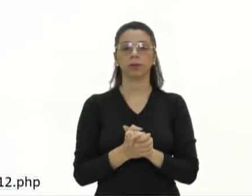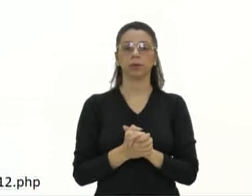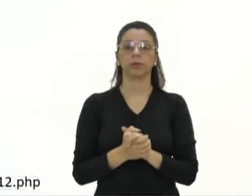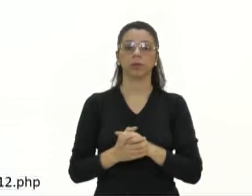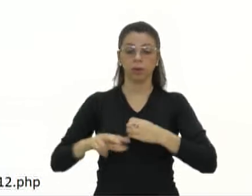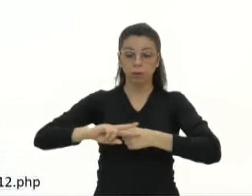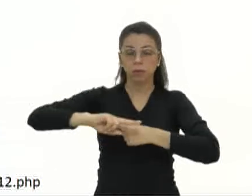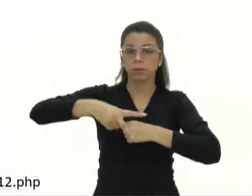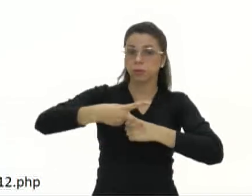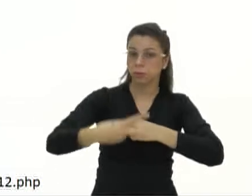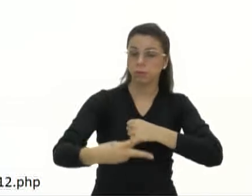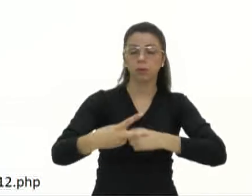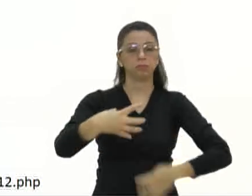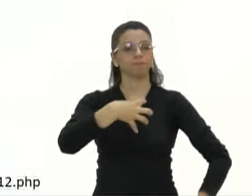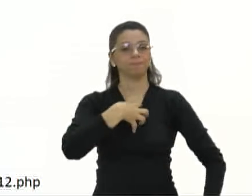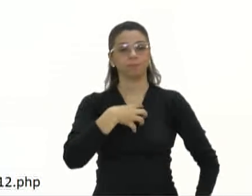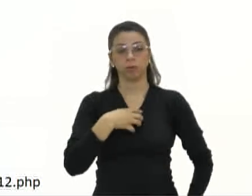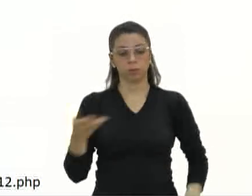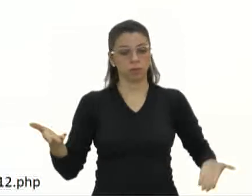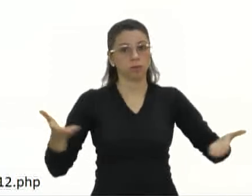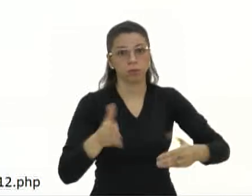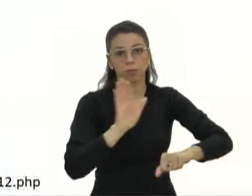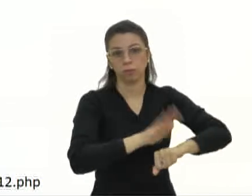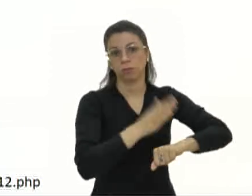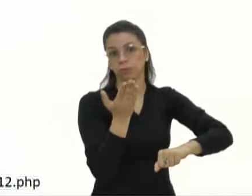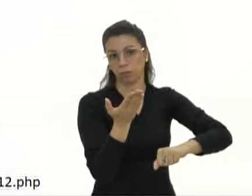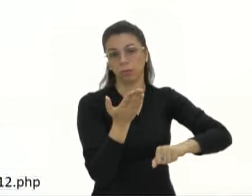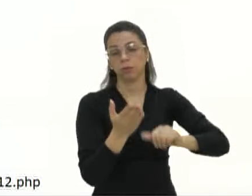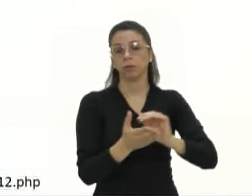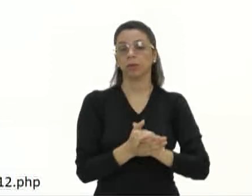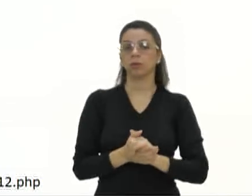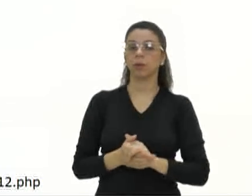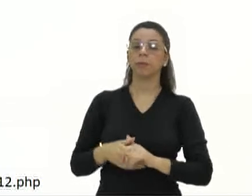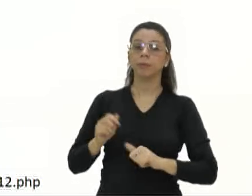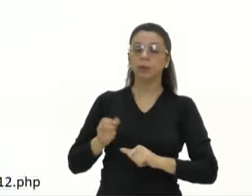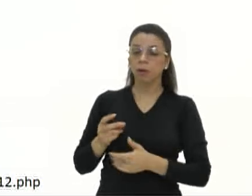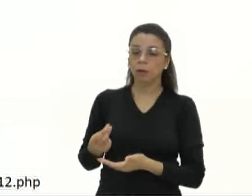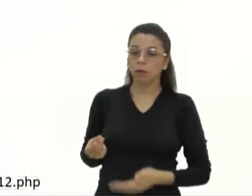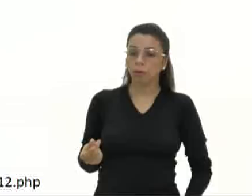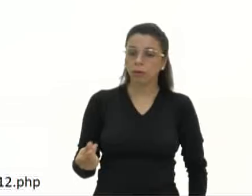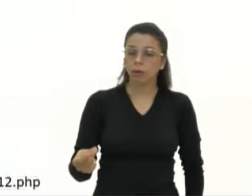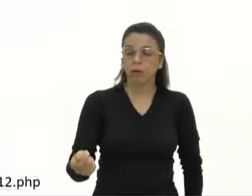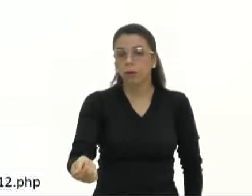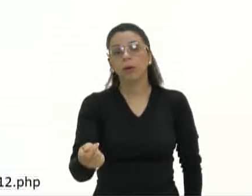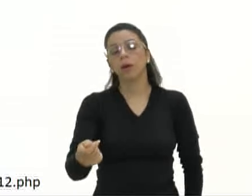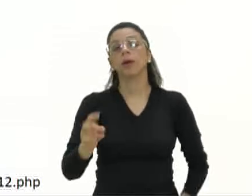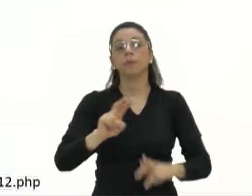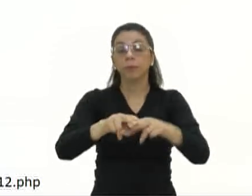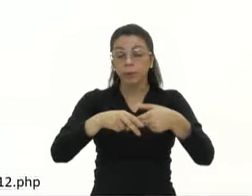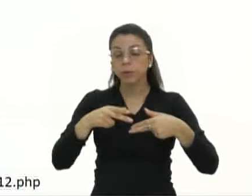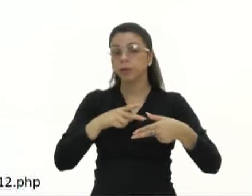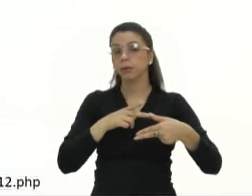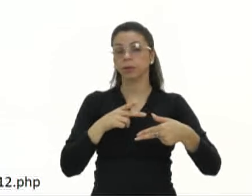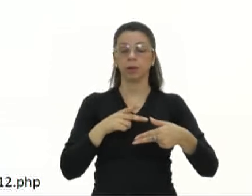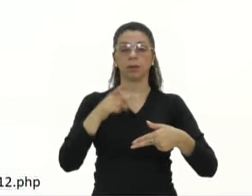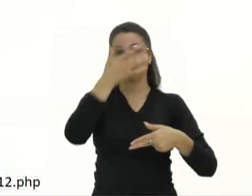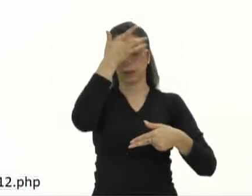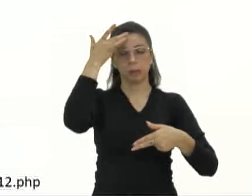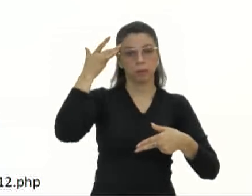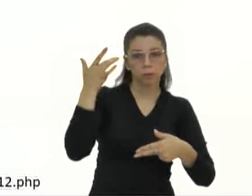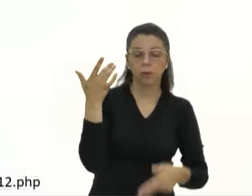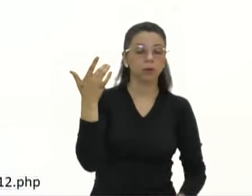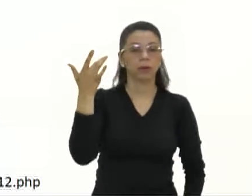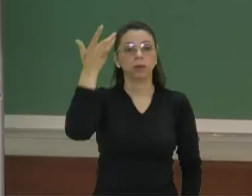efeitos raramente são sentidos de imediato. Por isso, muitas pessoas não têm consciência do problema, explica a